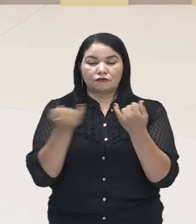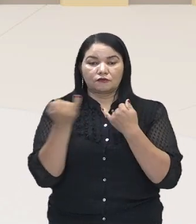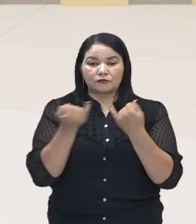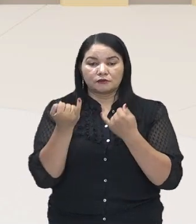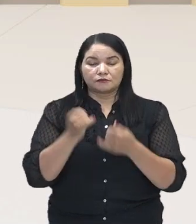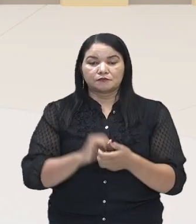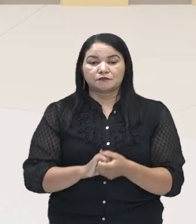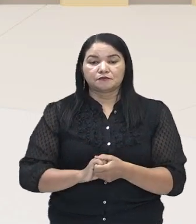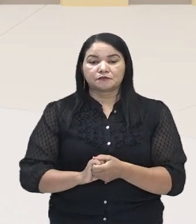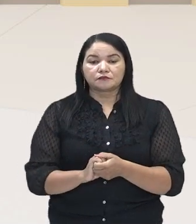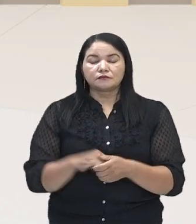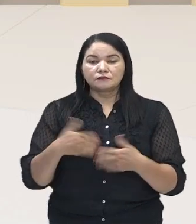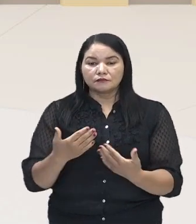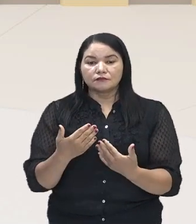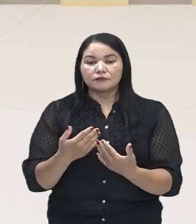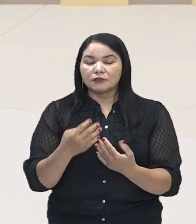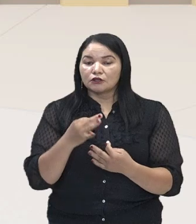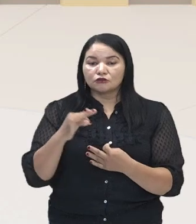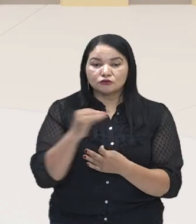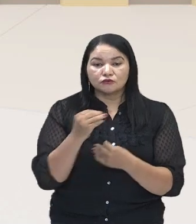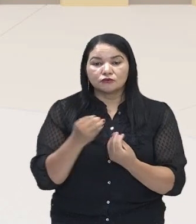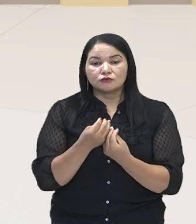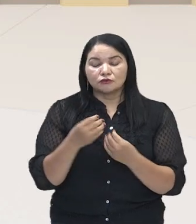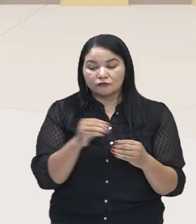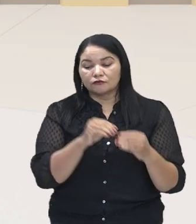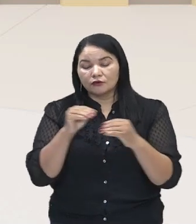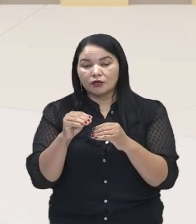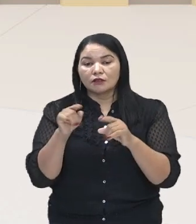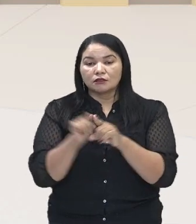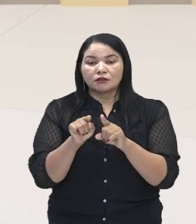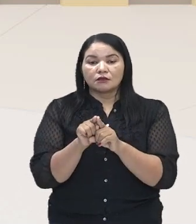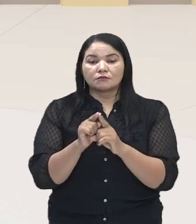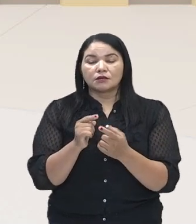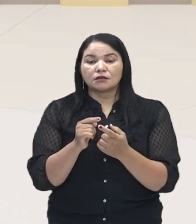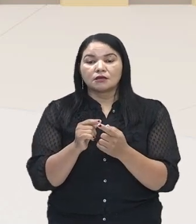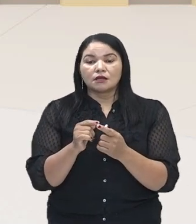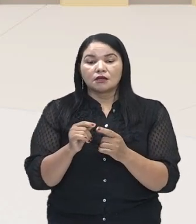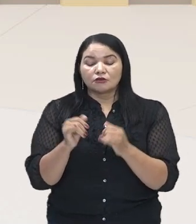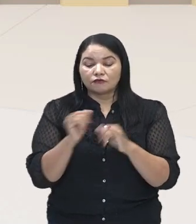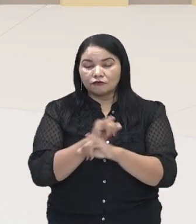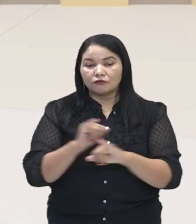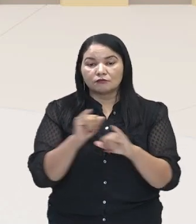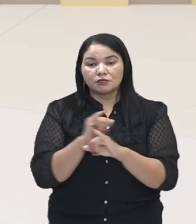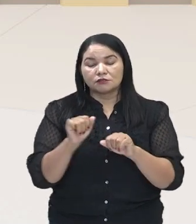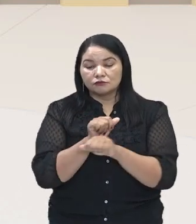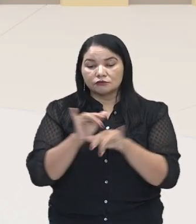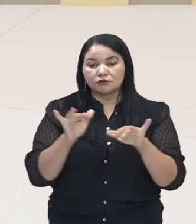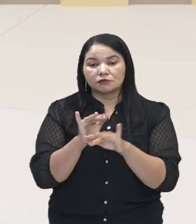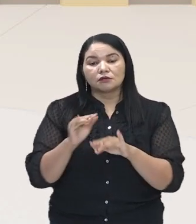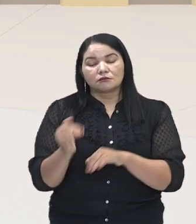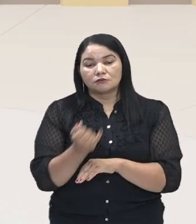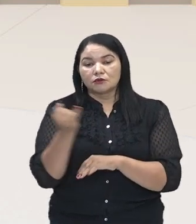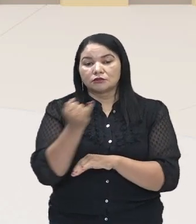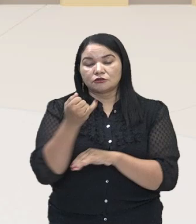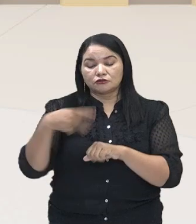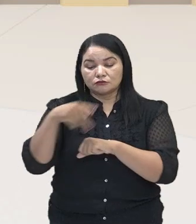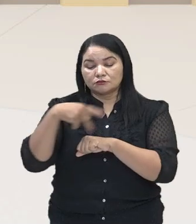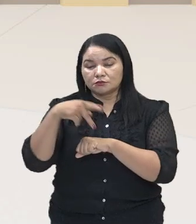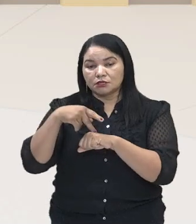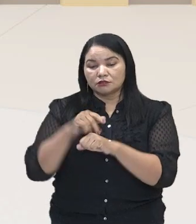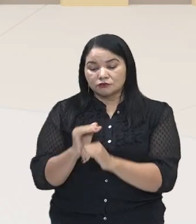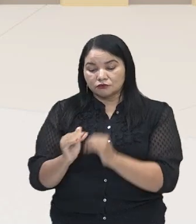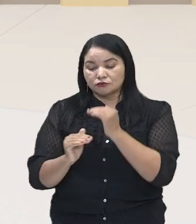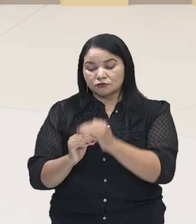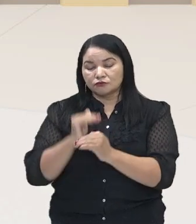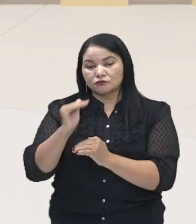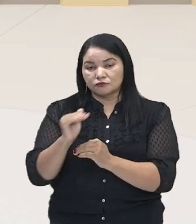desenvolvimentos de transferência, disseminação e difusão de tecnologias são importantes para países em desenvolvimento.